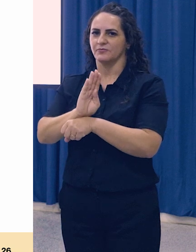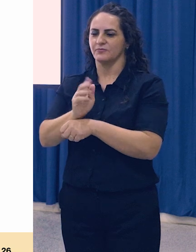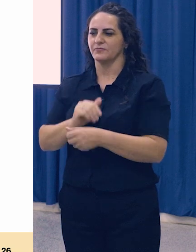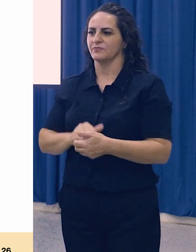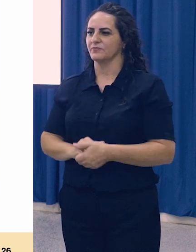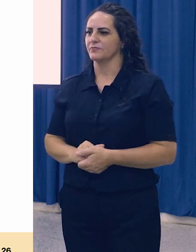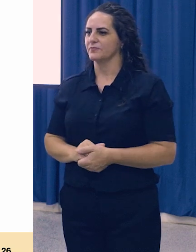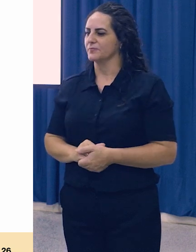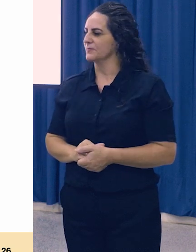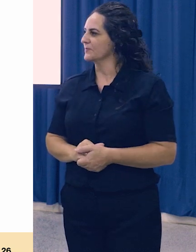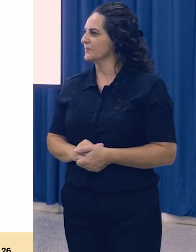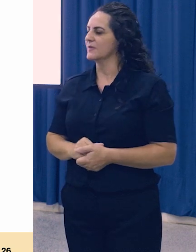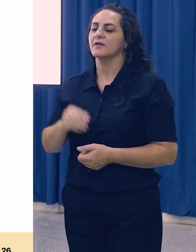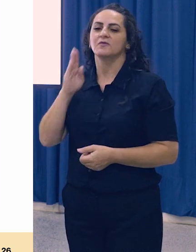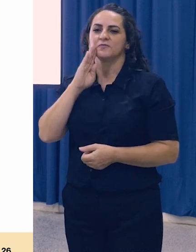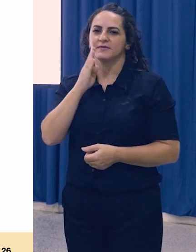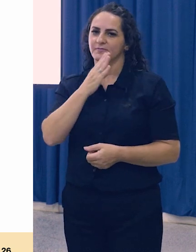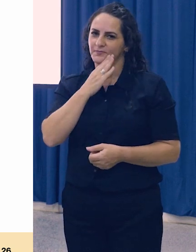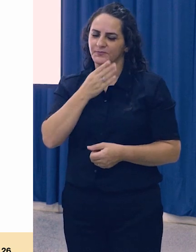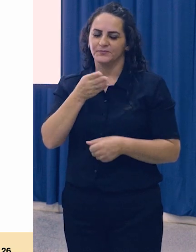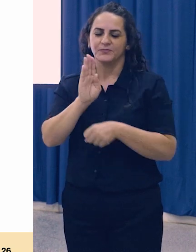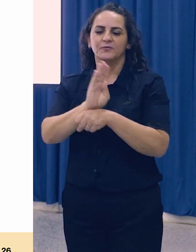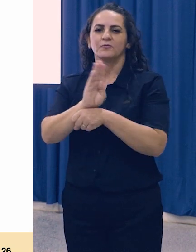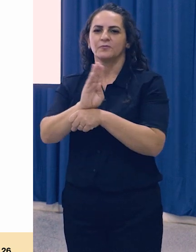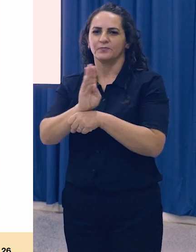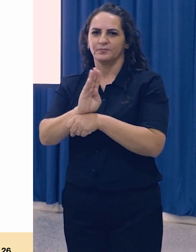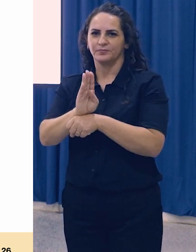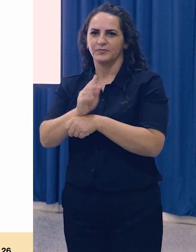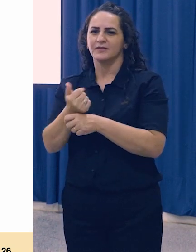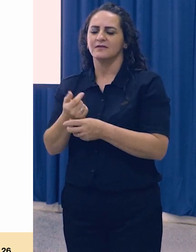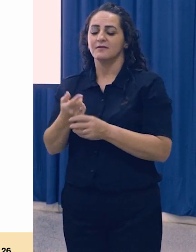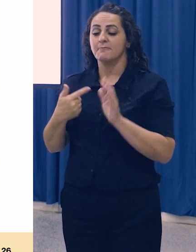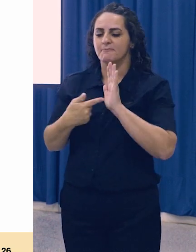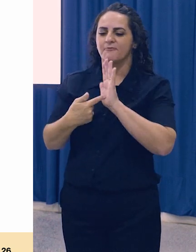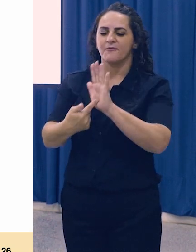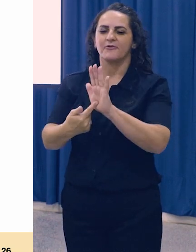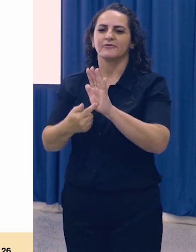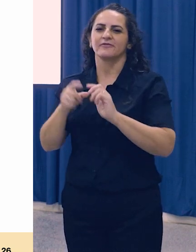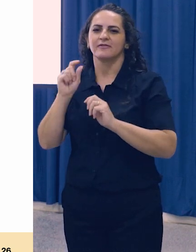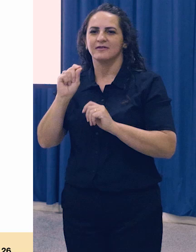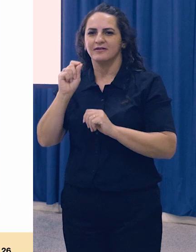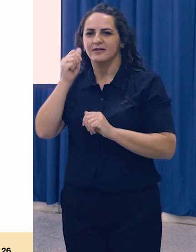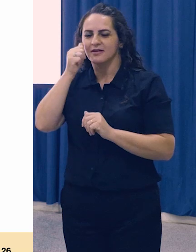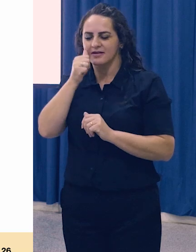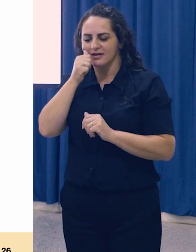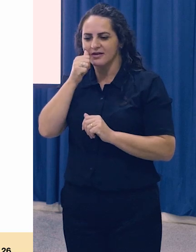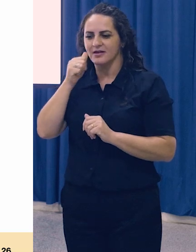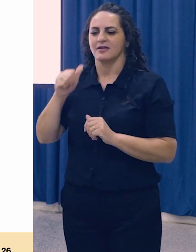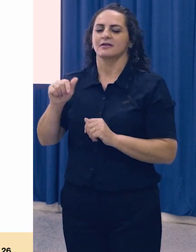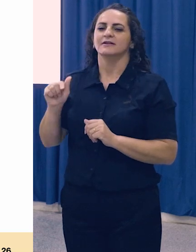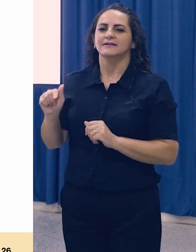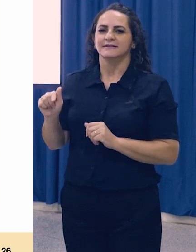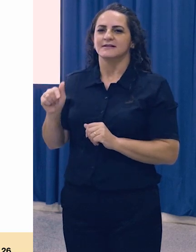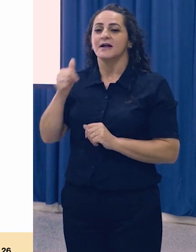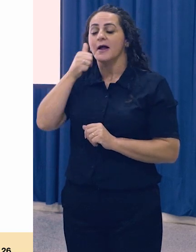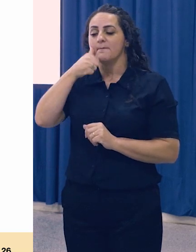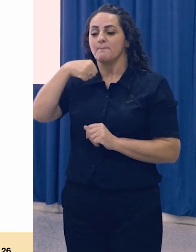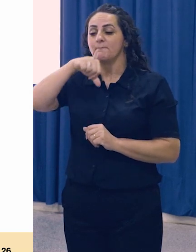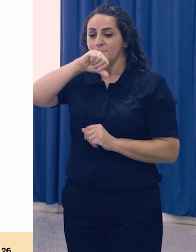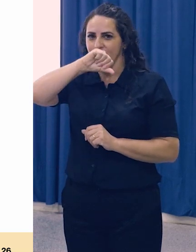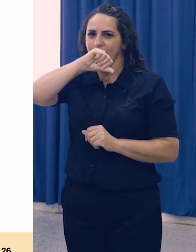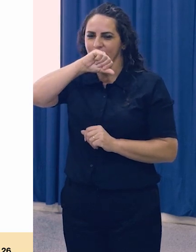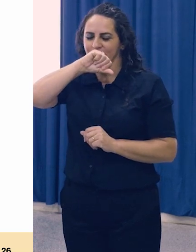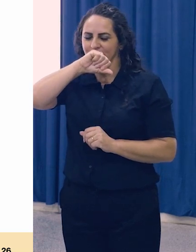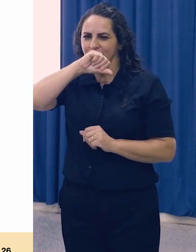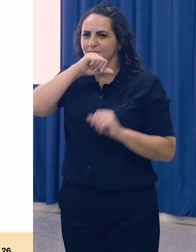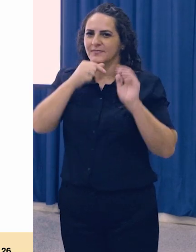Ok. O Facebook do filme, ele retrata a Dona Hermínia, que é a protagonista, a mãe, como